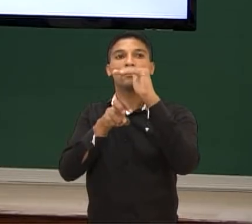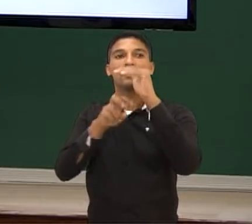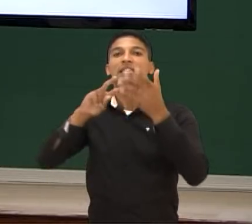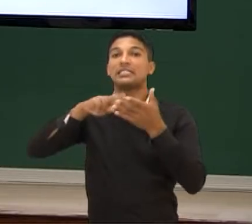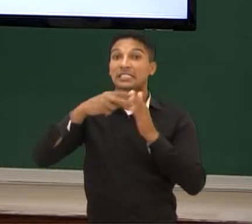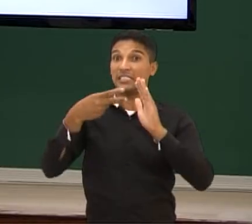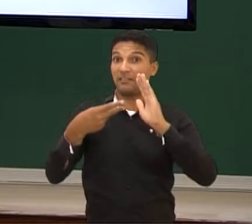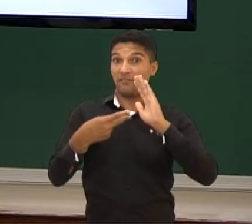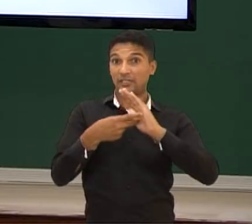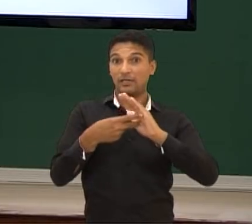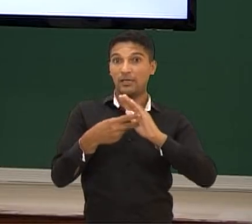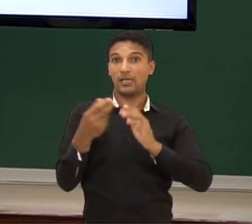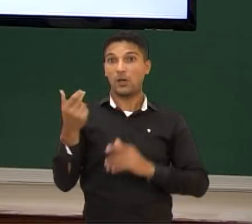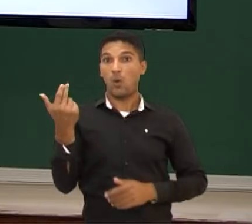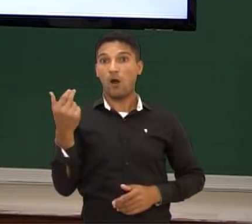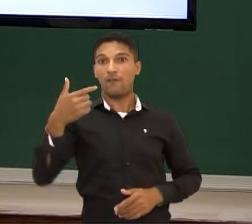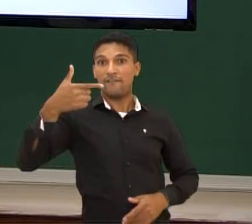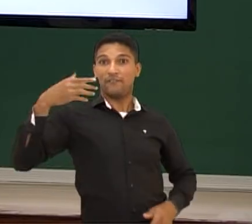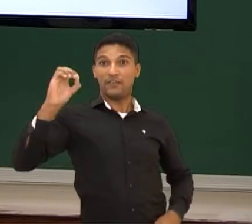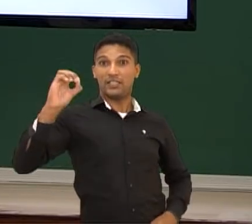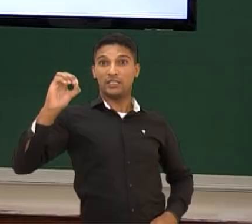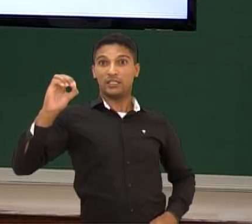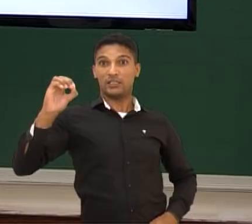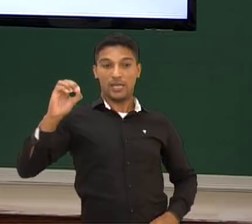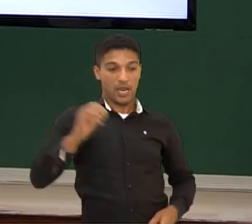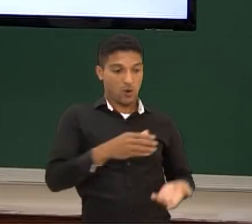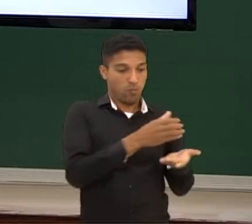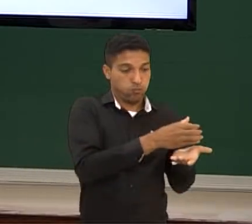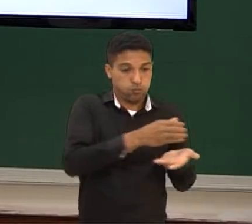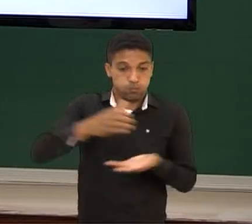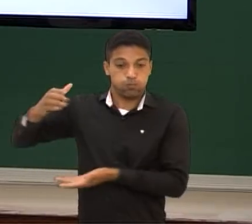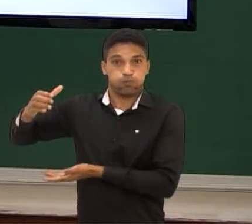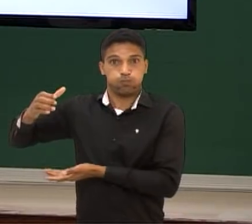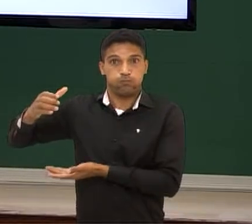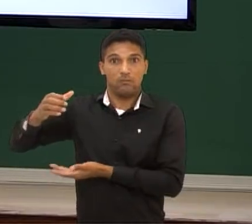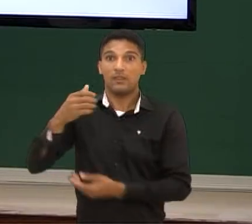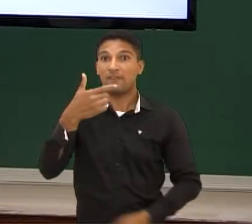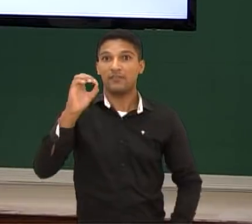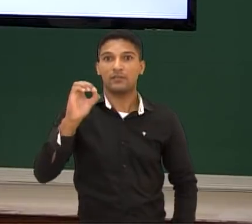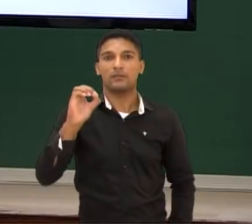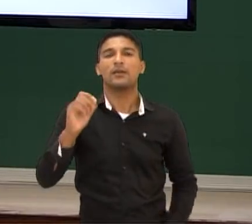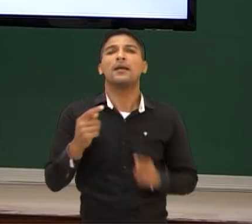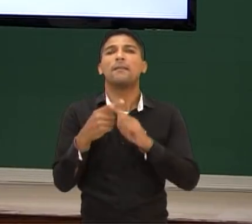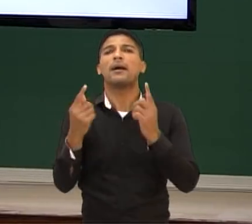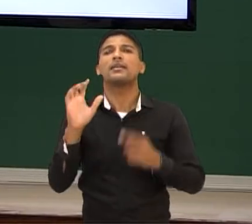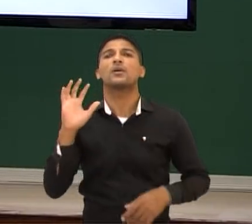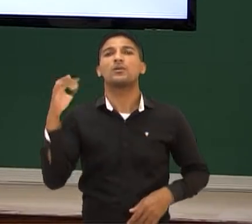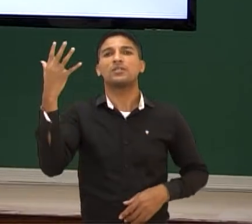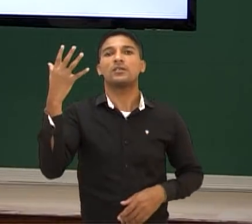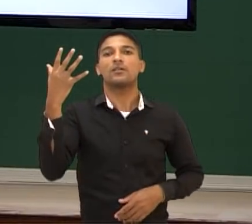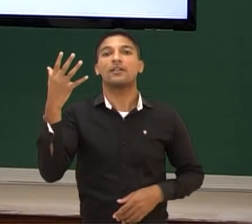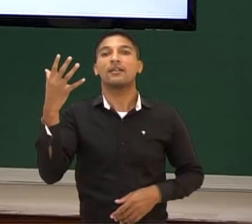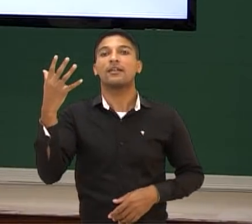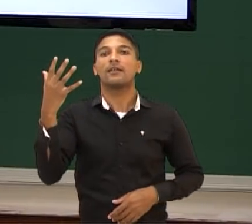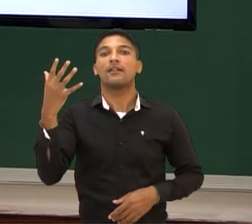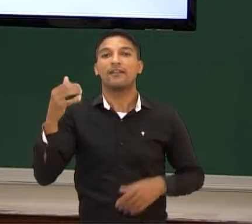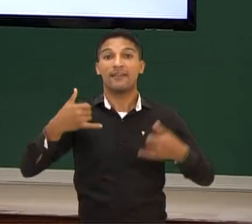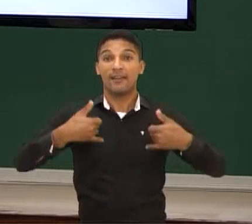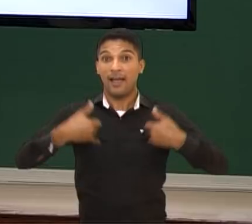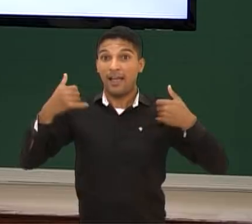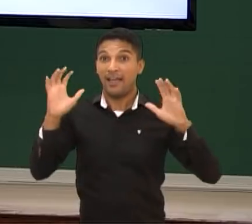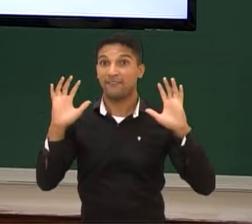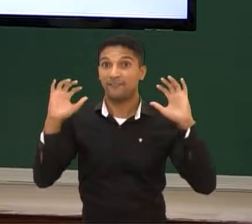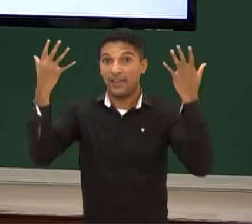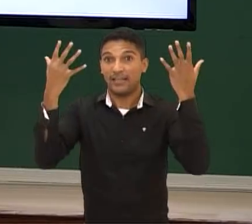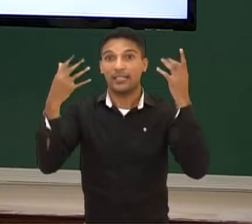20 unidades, representa cheio, o inteiro, completas. Quando aconteceu a festa, foram consumidos o quê?